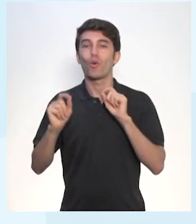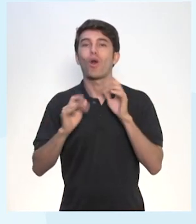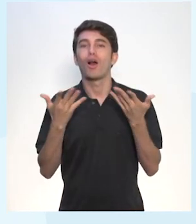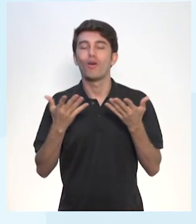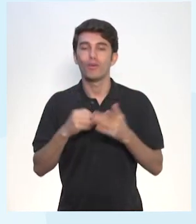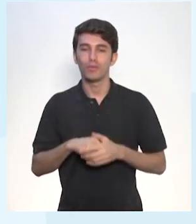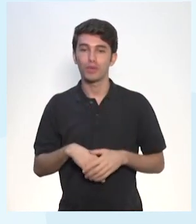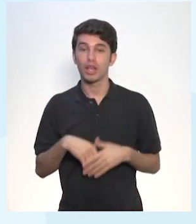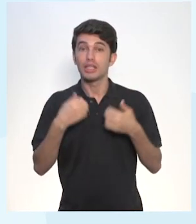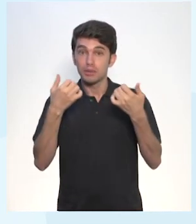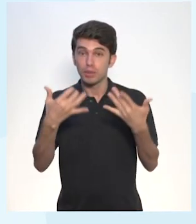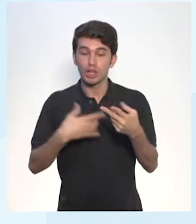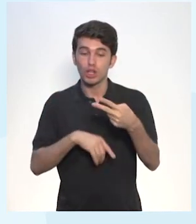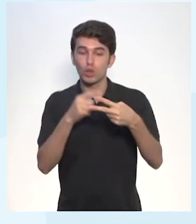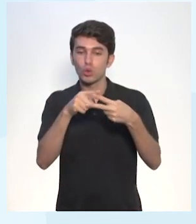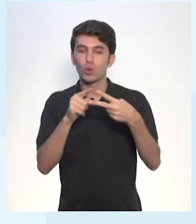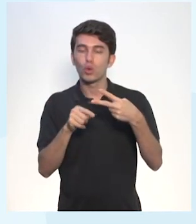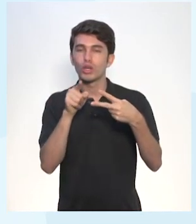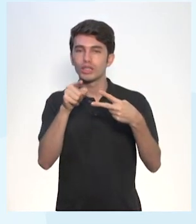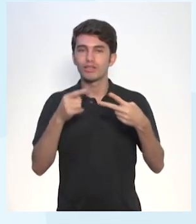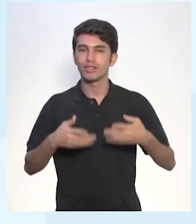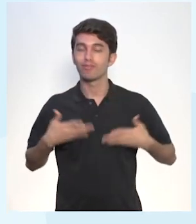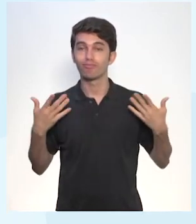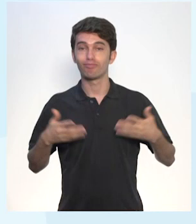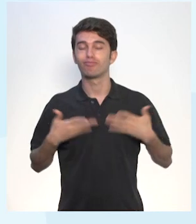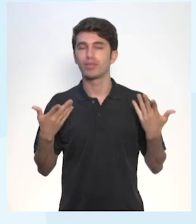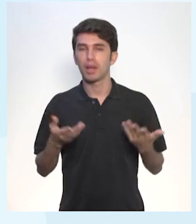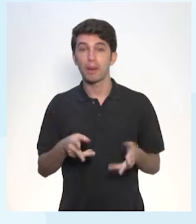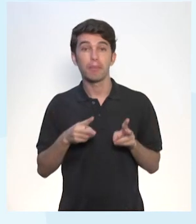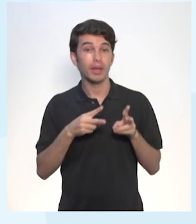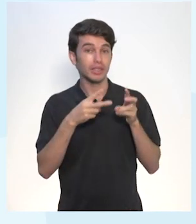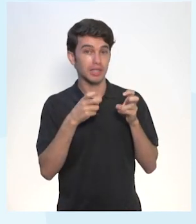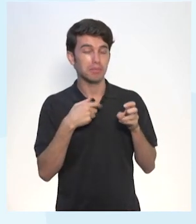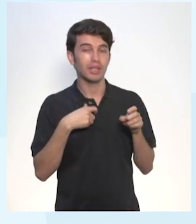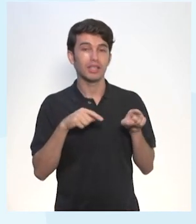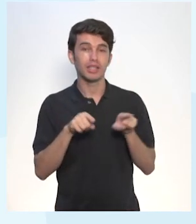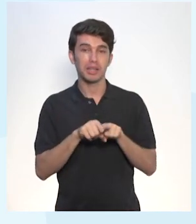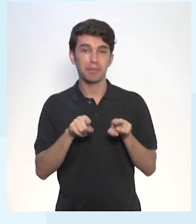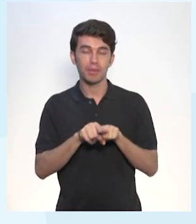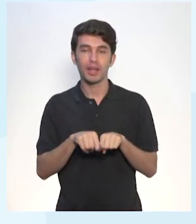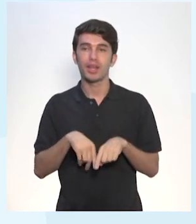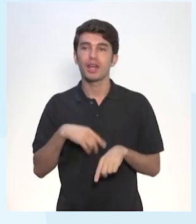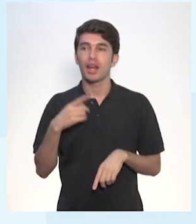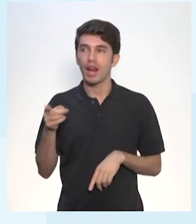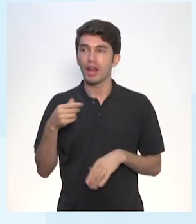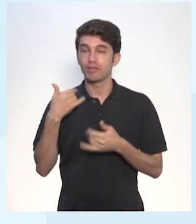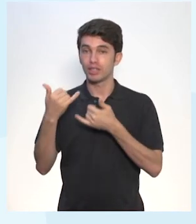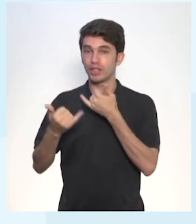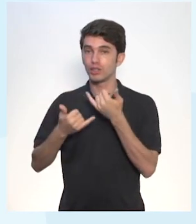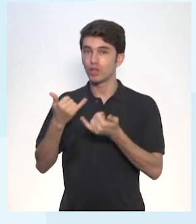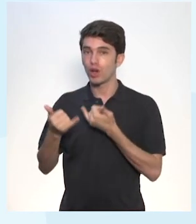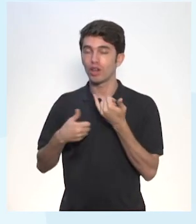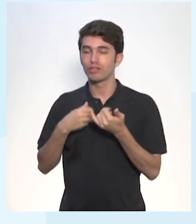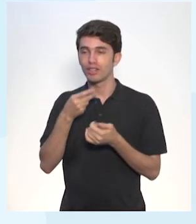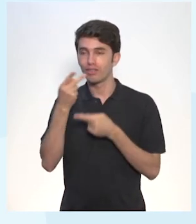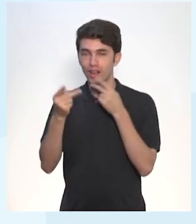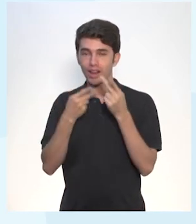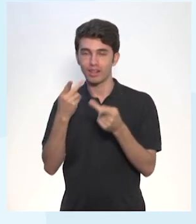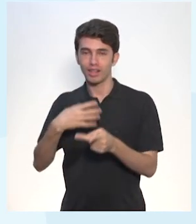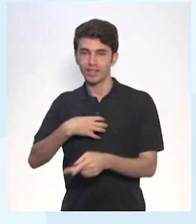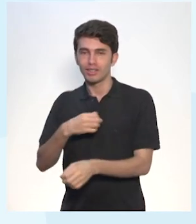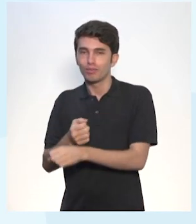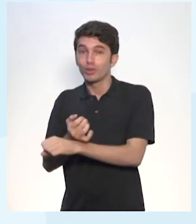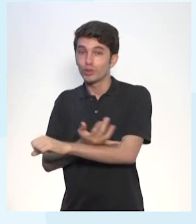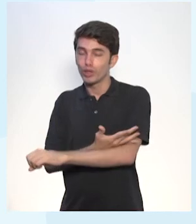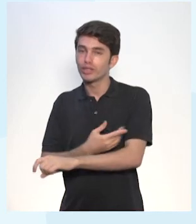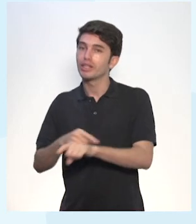fazem você ficar alegre. Percebam também que esse jogo, além da gente poder falar sobre as nossas emoções,